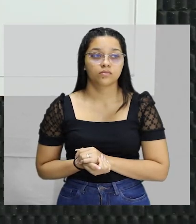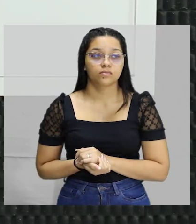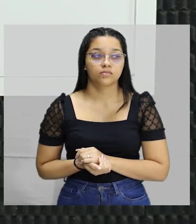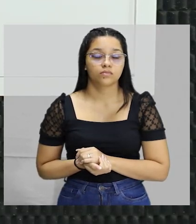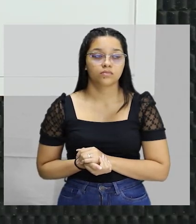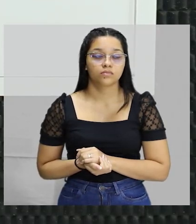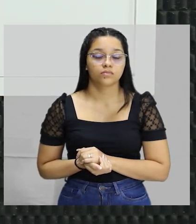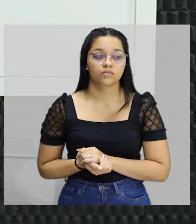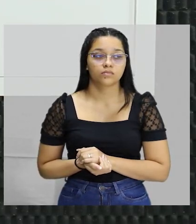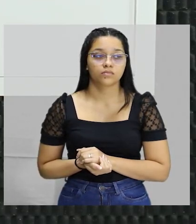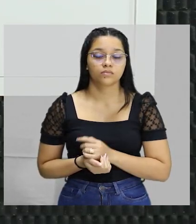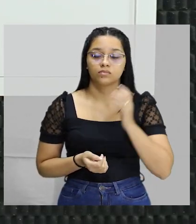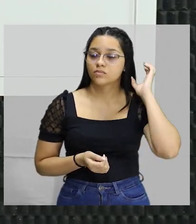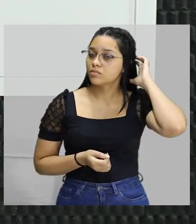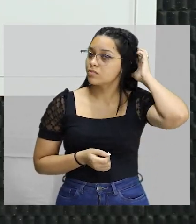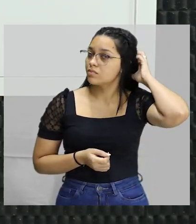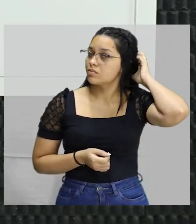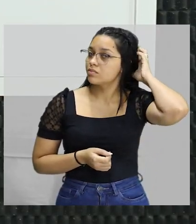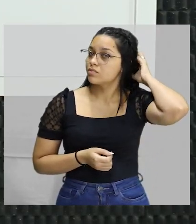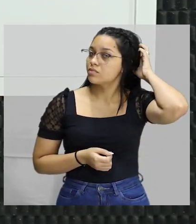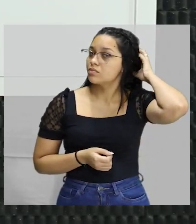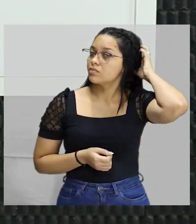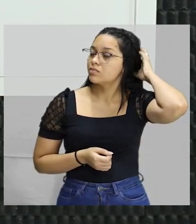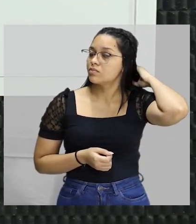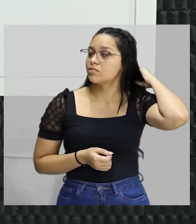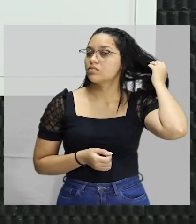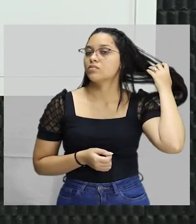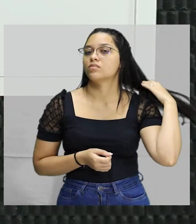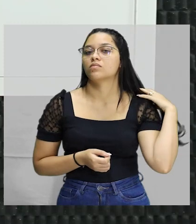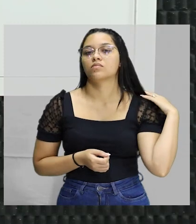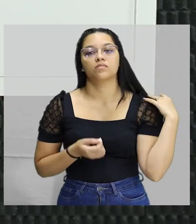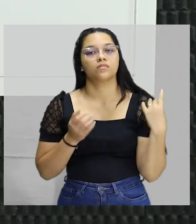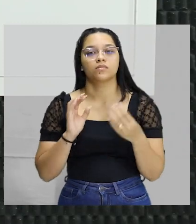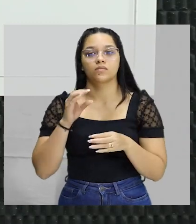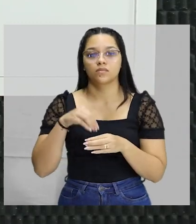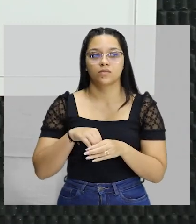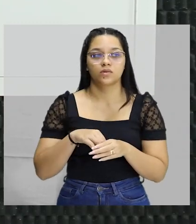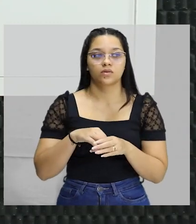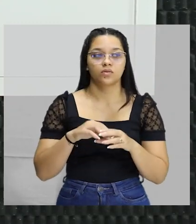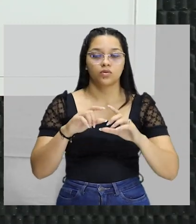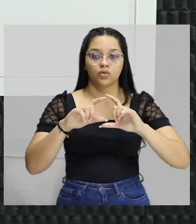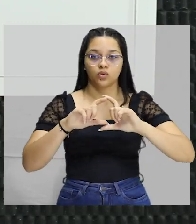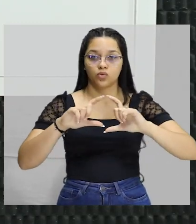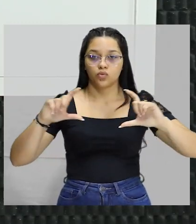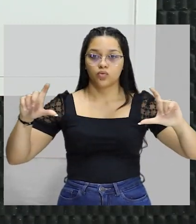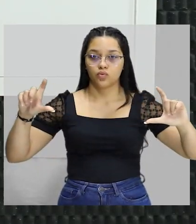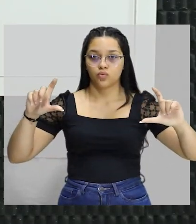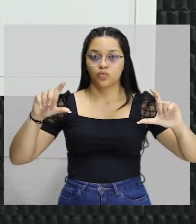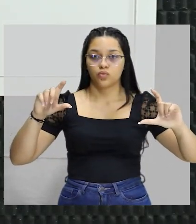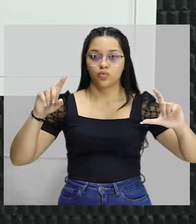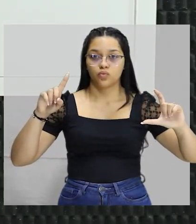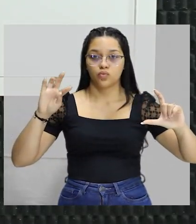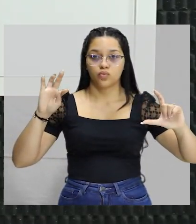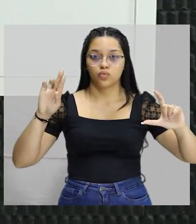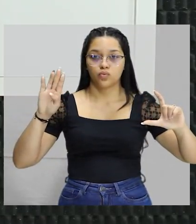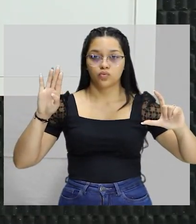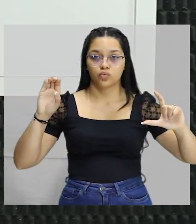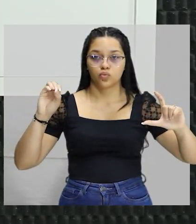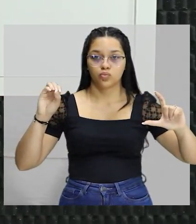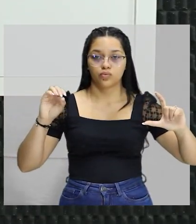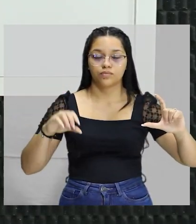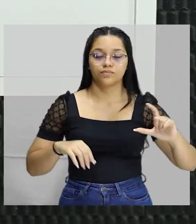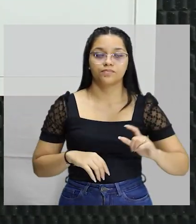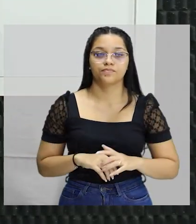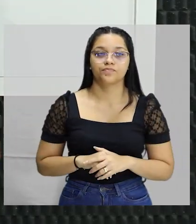depois afastadas, certo? Então, vou colocar aqui dentro de um tubo, a gente entender que isso aqui seja um tubo sonoro, tá ok?